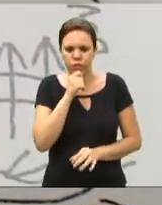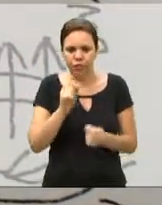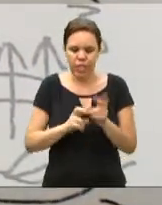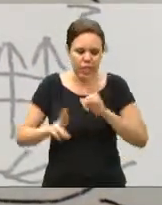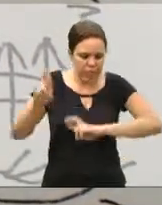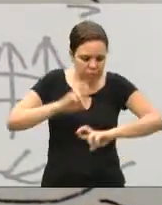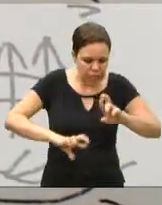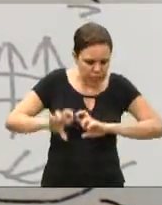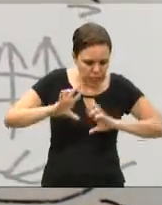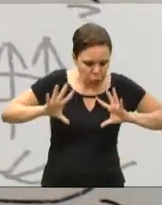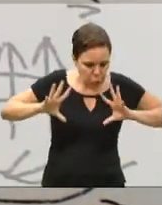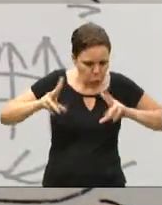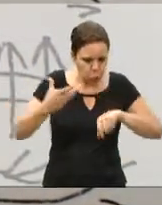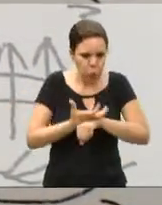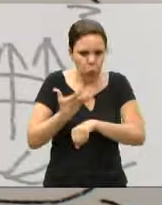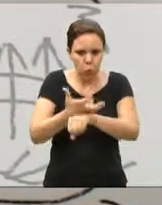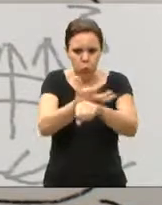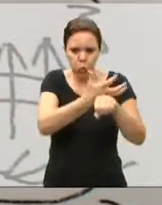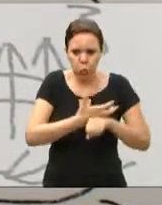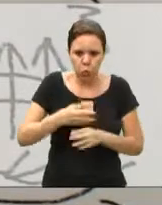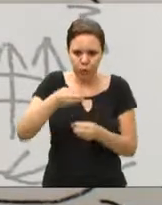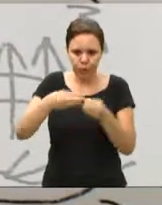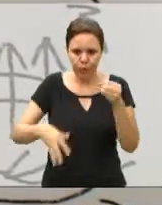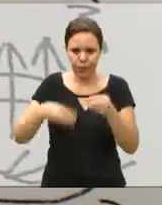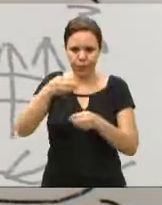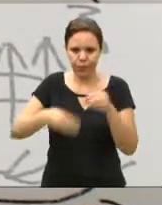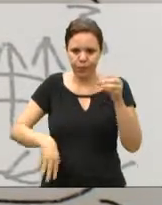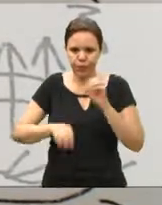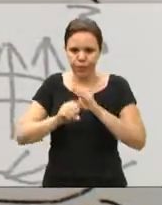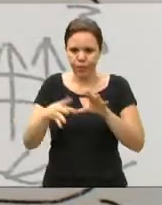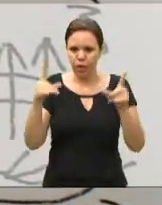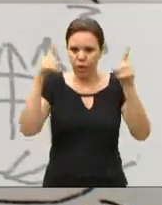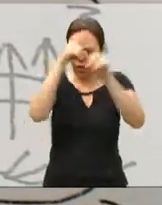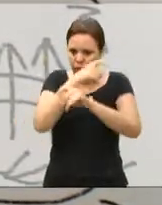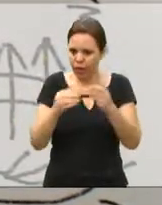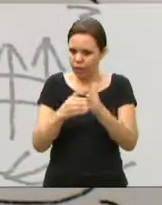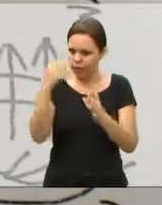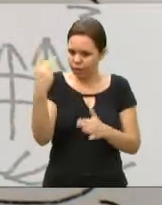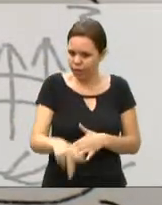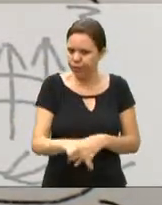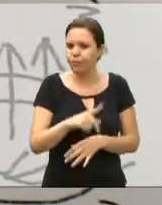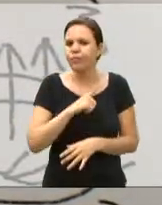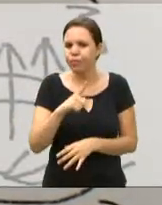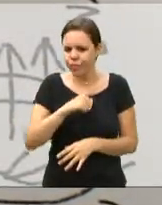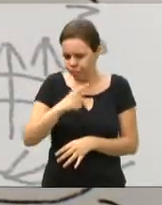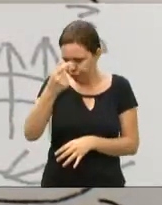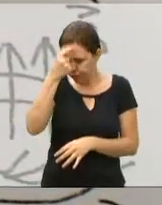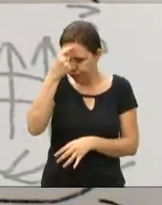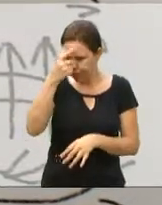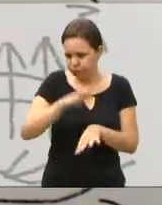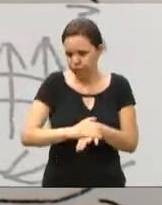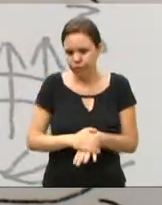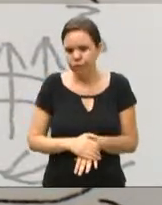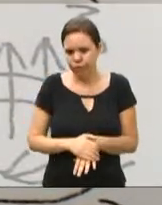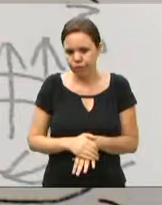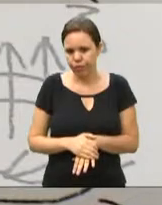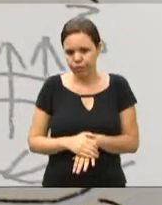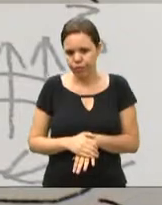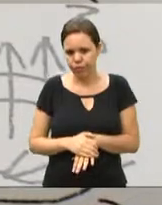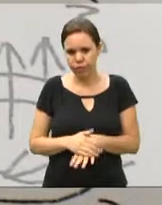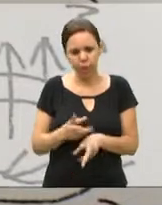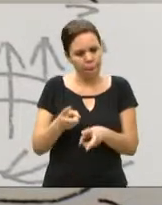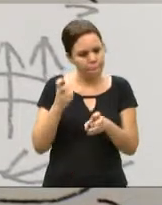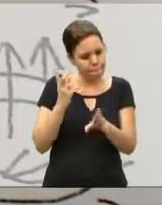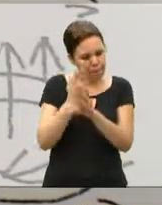a revisão das disciplinas e dos conteúdos que são mais dificultosos para ele, que ele tenha essa consciência. E uma maneira dele